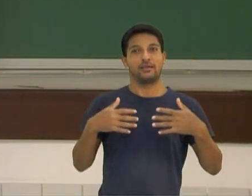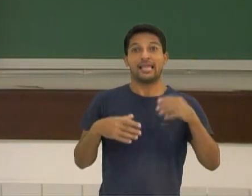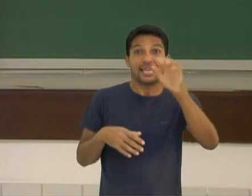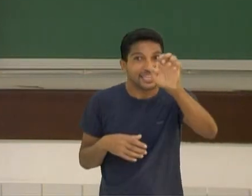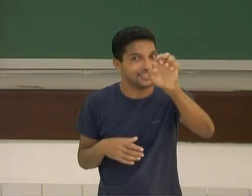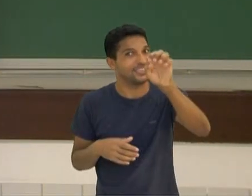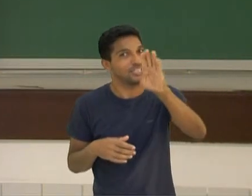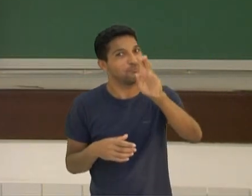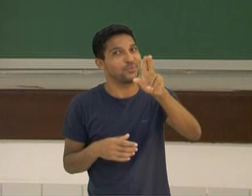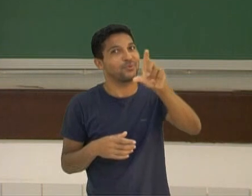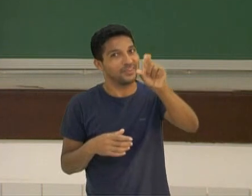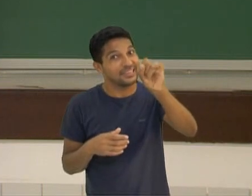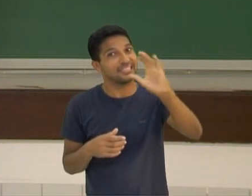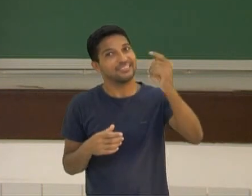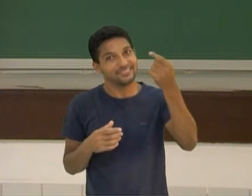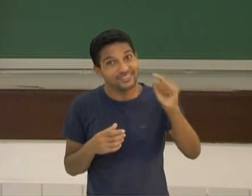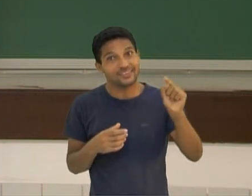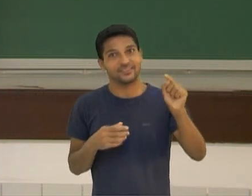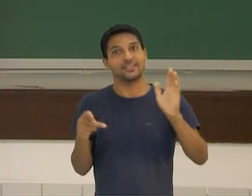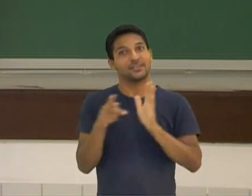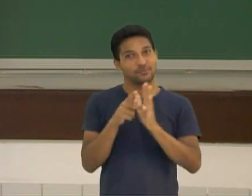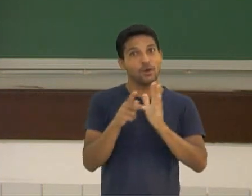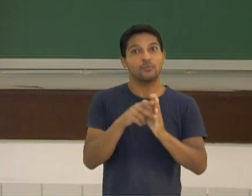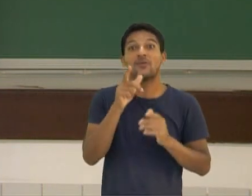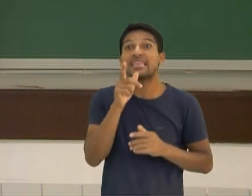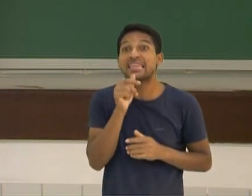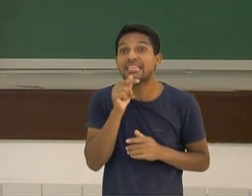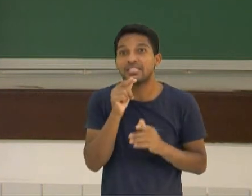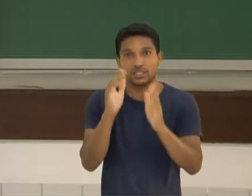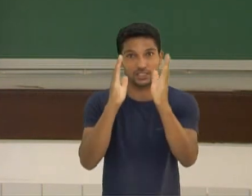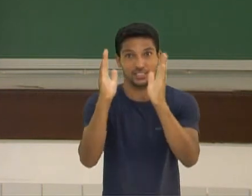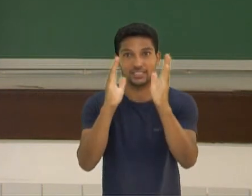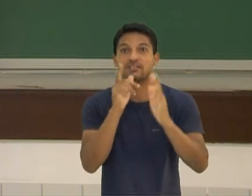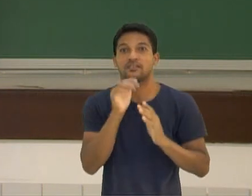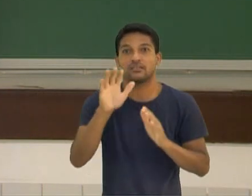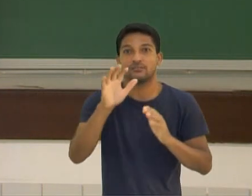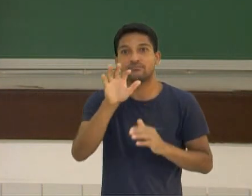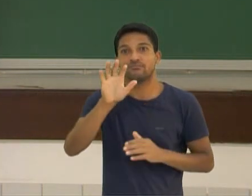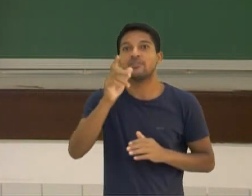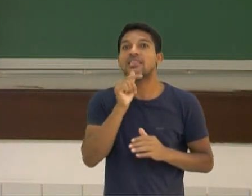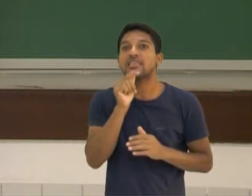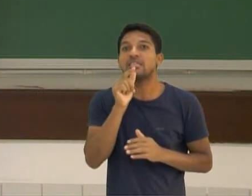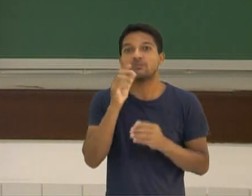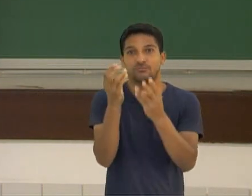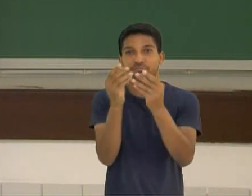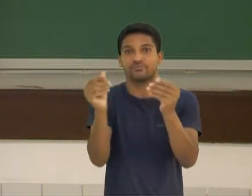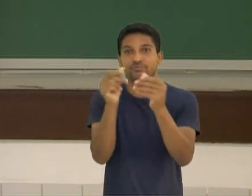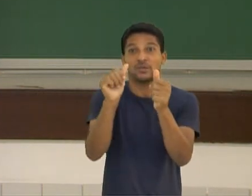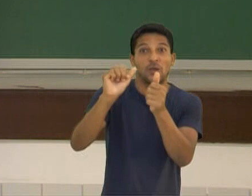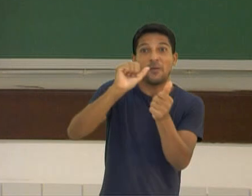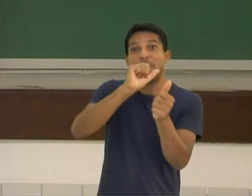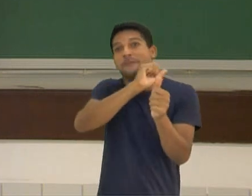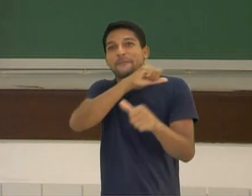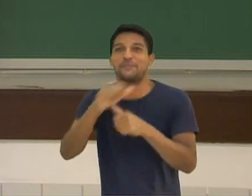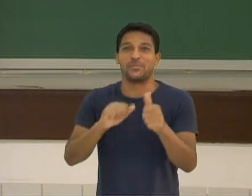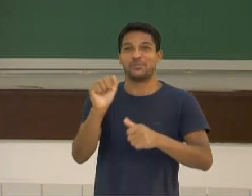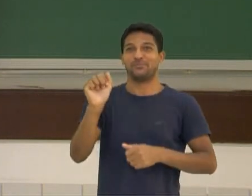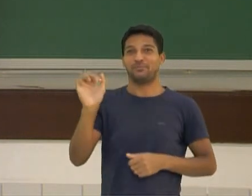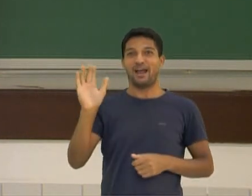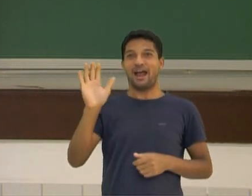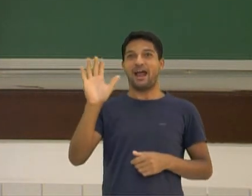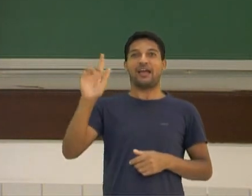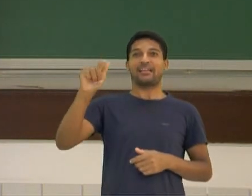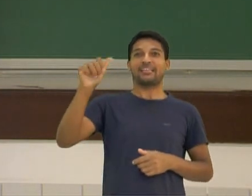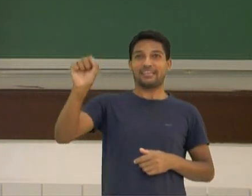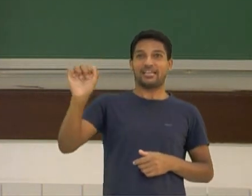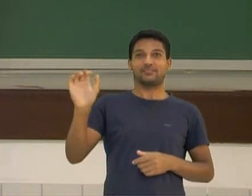é a passagem do estado líquido para o estado gasoso. É muita emoção, velho. É muita